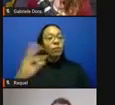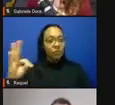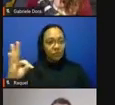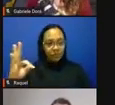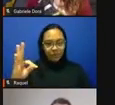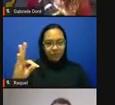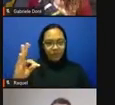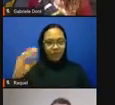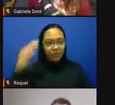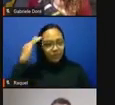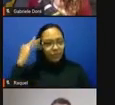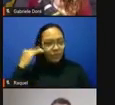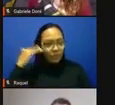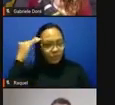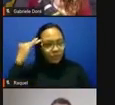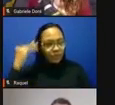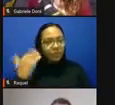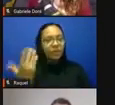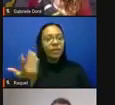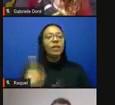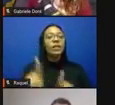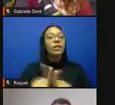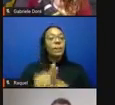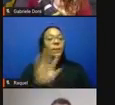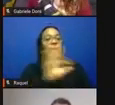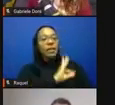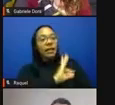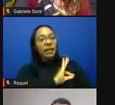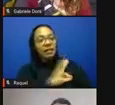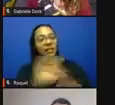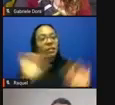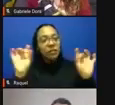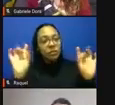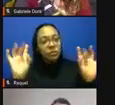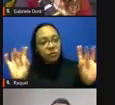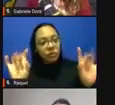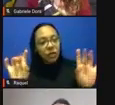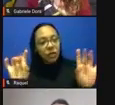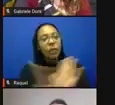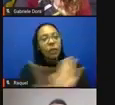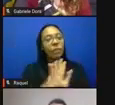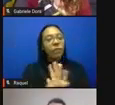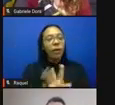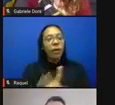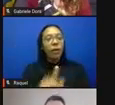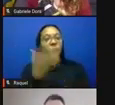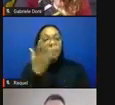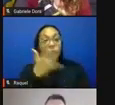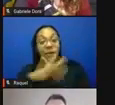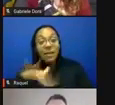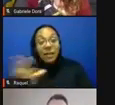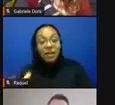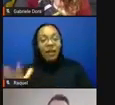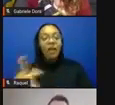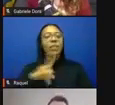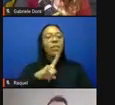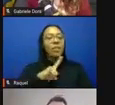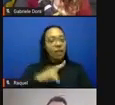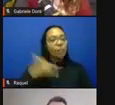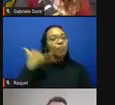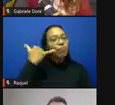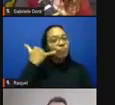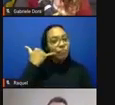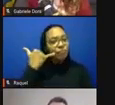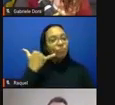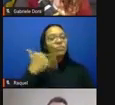a Delegacia Especializada de Proteção à Criança, a Delegacia de Pronto Atendimento, tem o telefone, tem o WhatsApp,